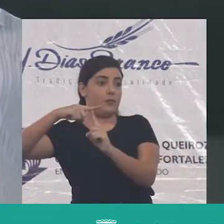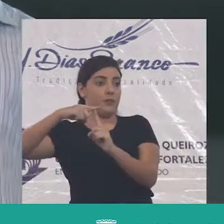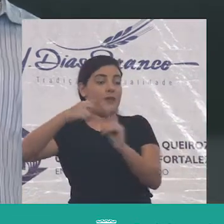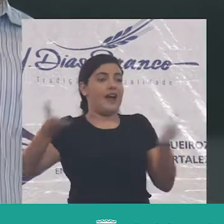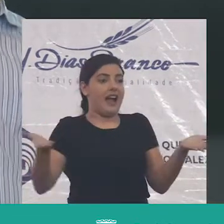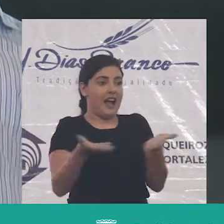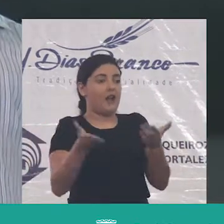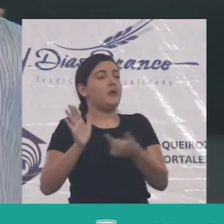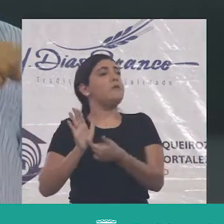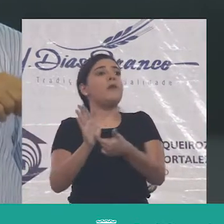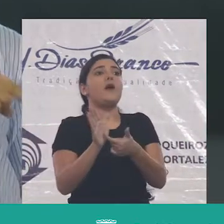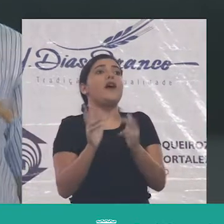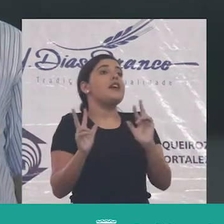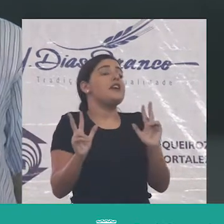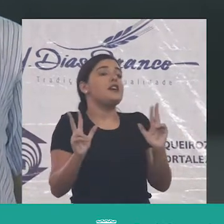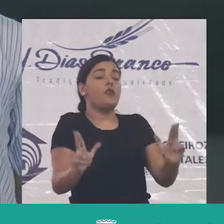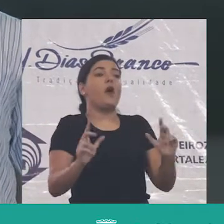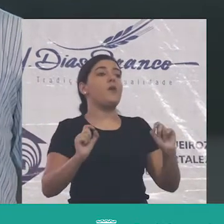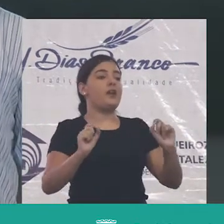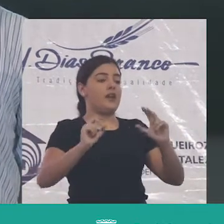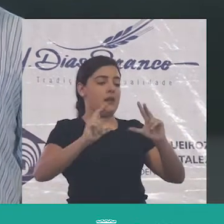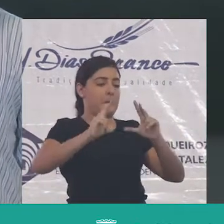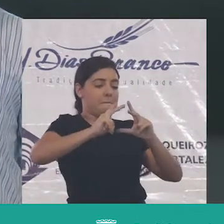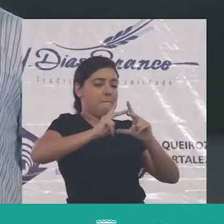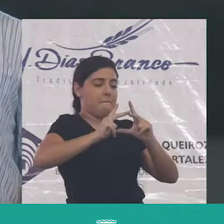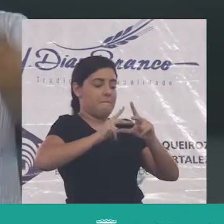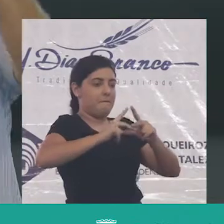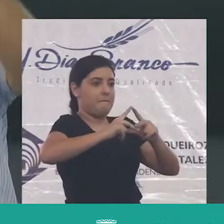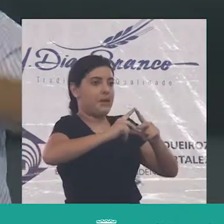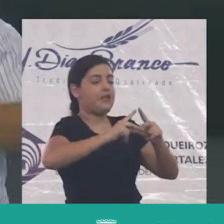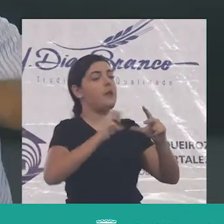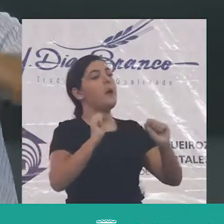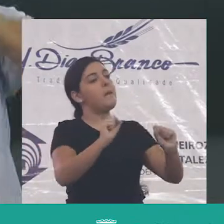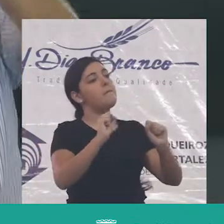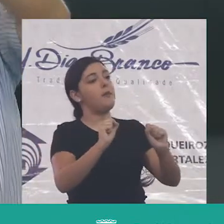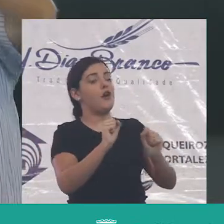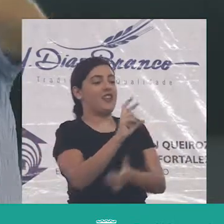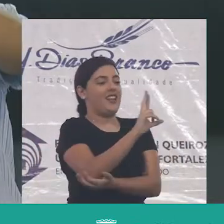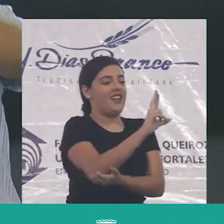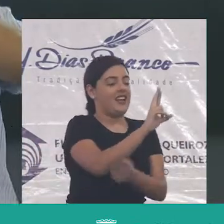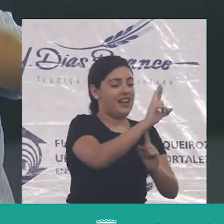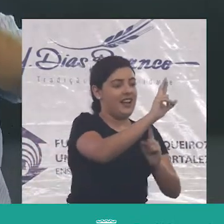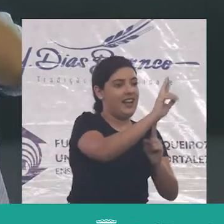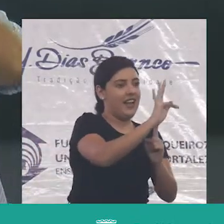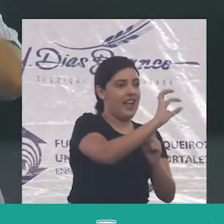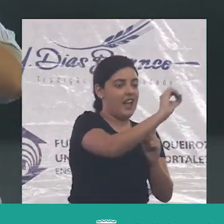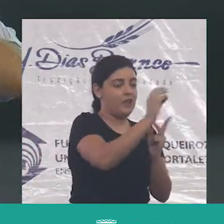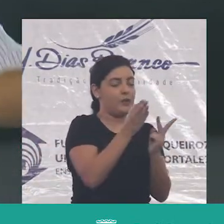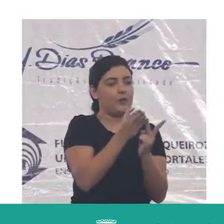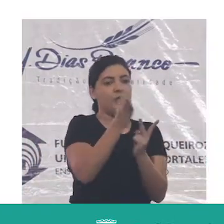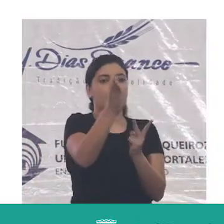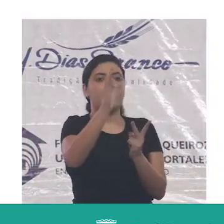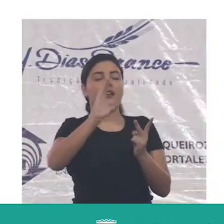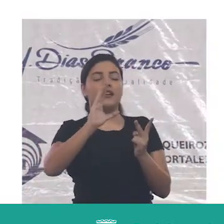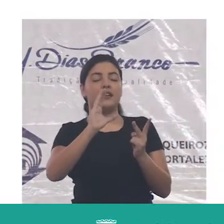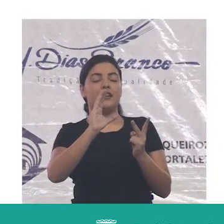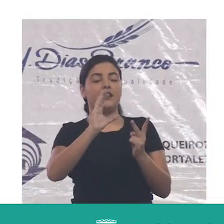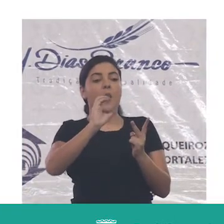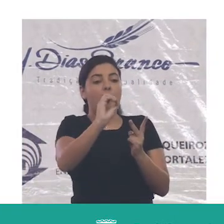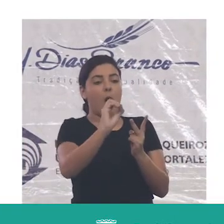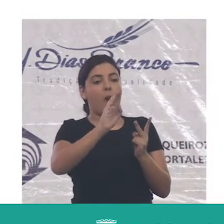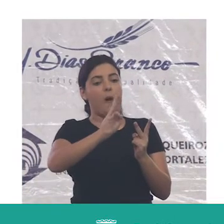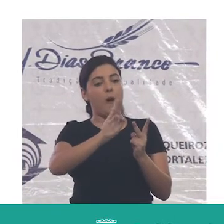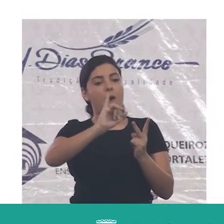tinha enfatizado, é igualzinho aos prismas. Do mesmo jeito que eu tenho prisma reto e prisma inclinado, prisma oblíquo, eu também vou